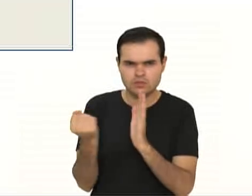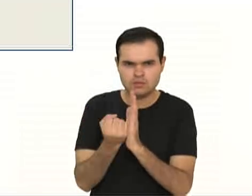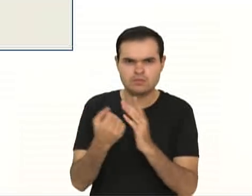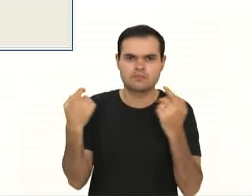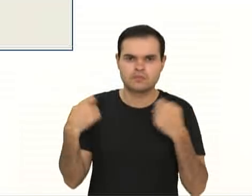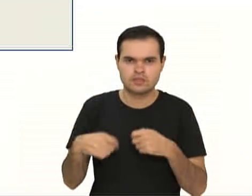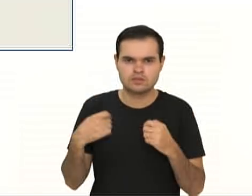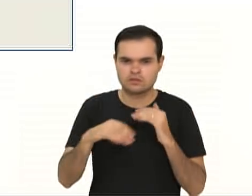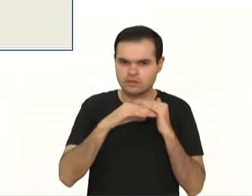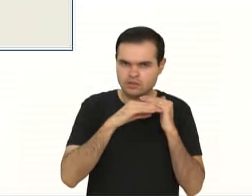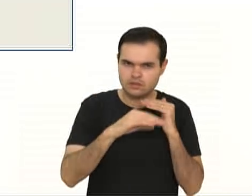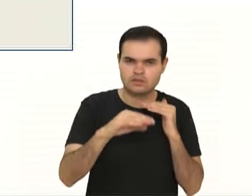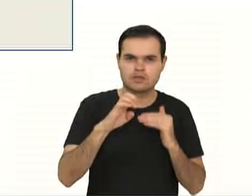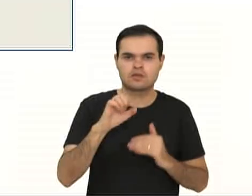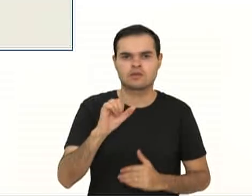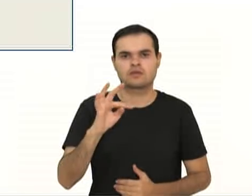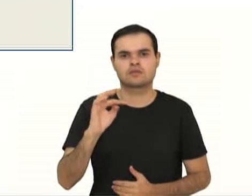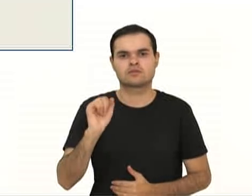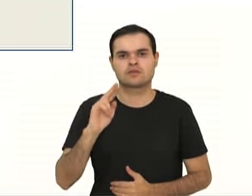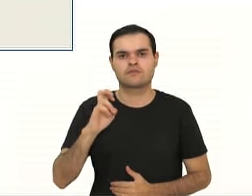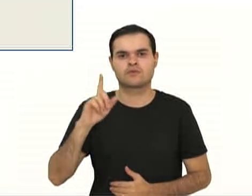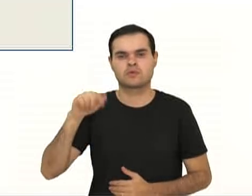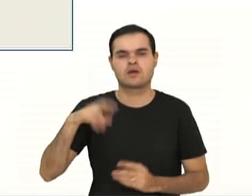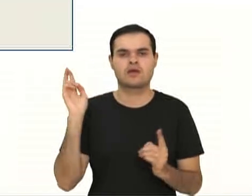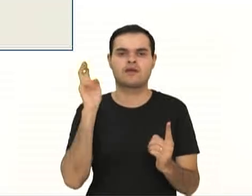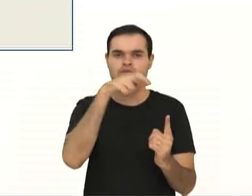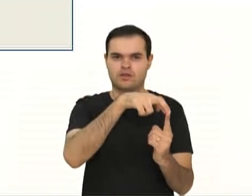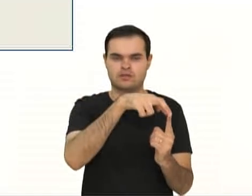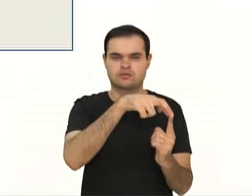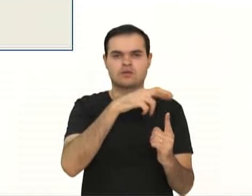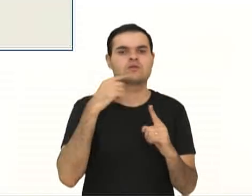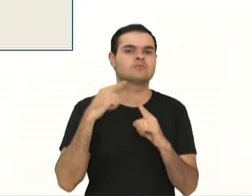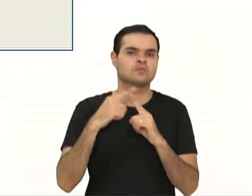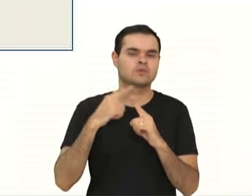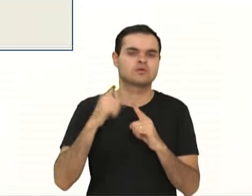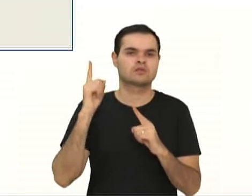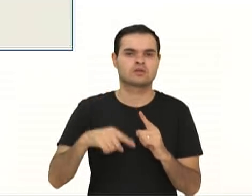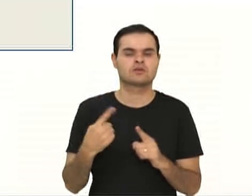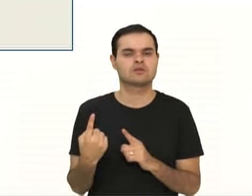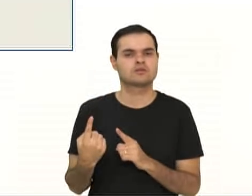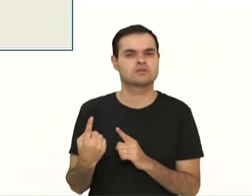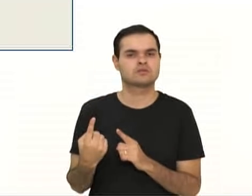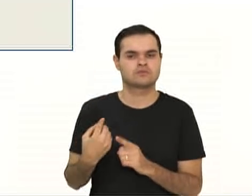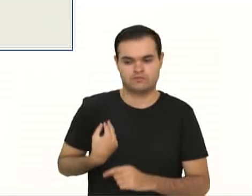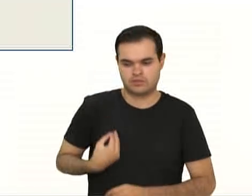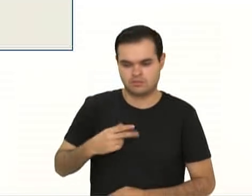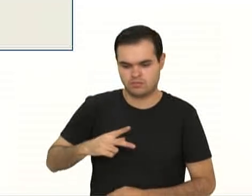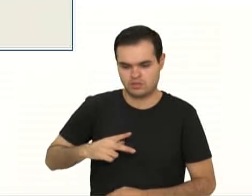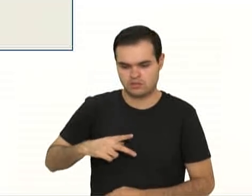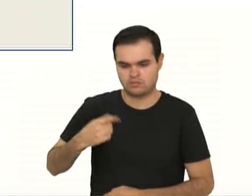ser estável para se tornar uma referência. Porque a vida privada precisa ser estável para se